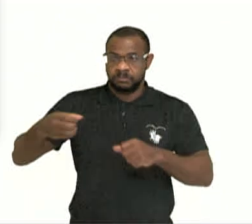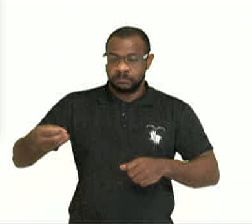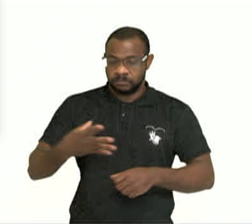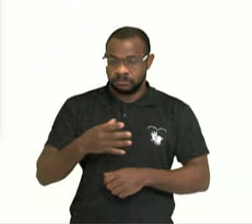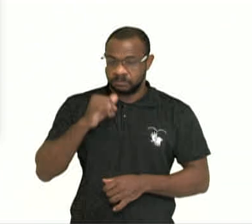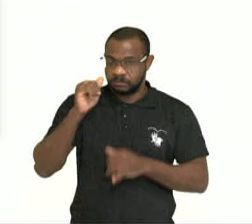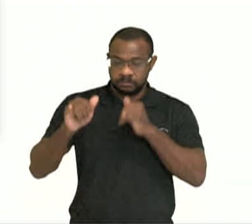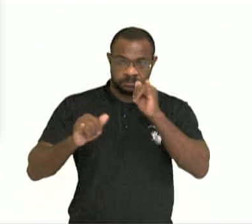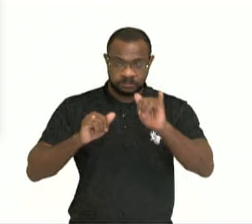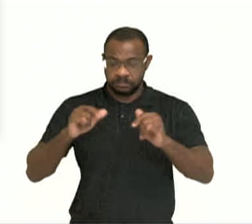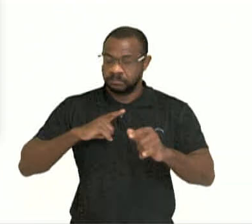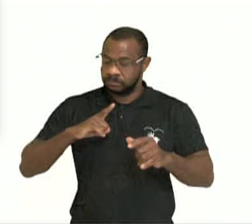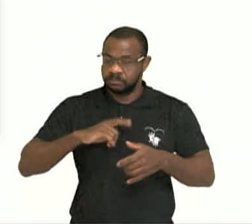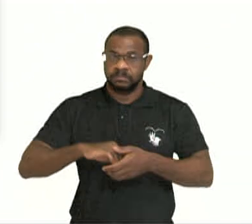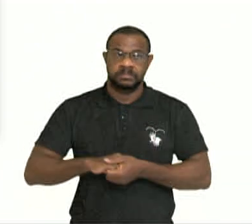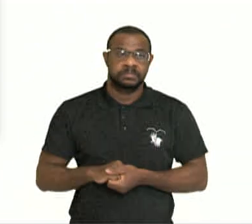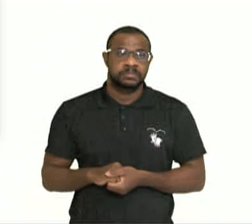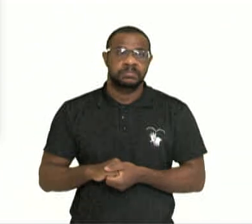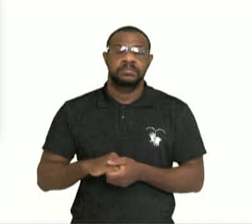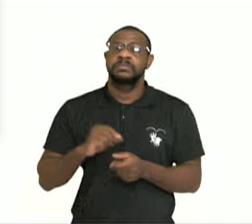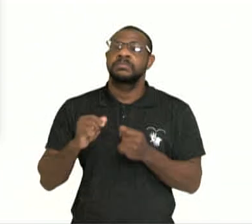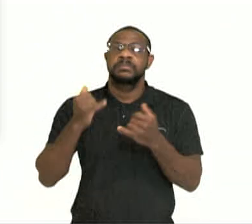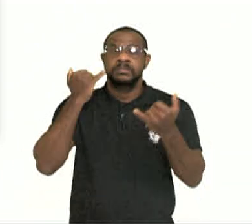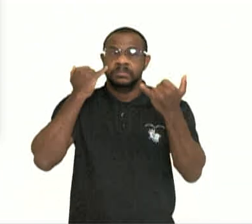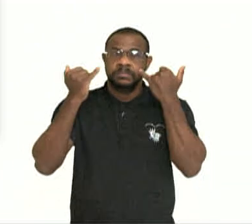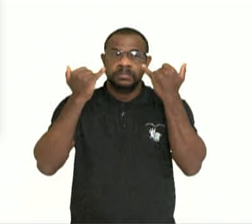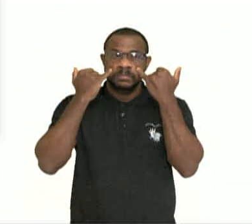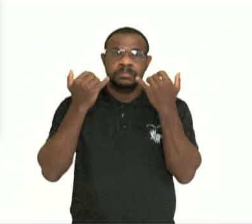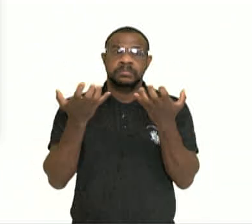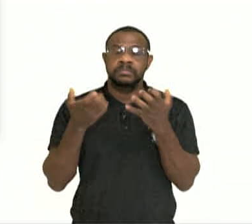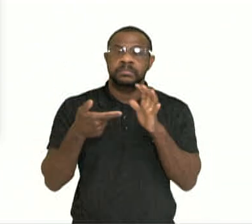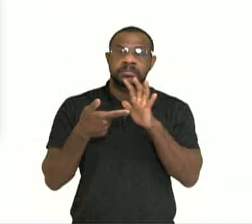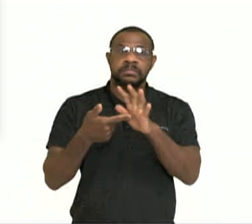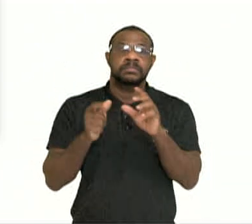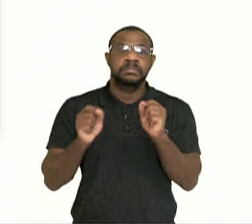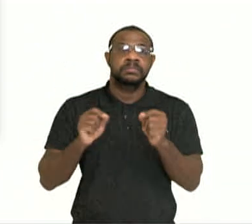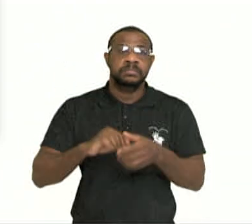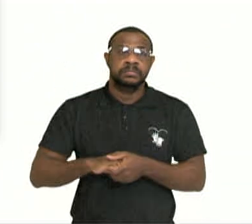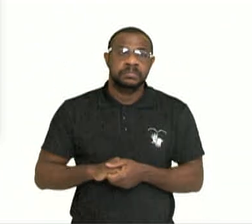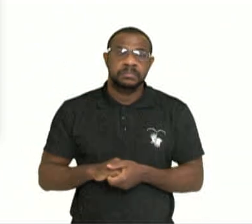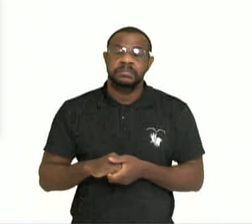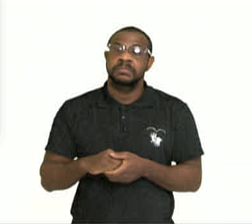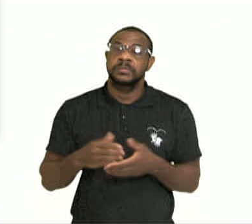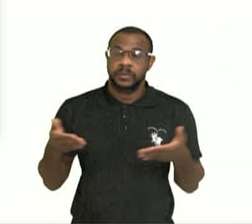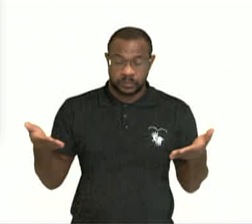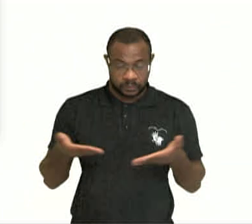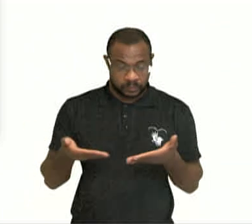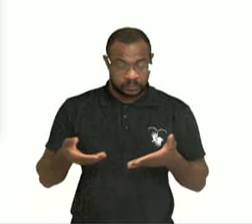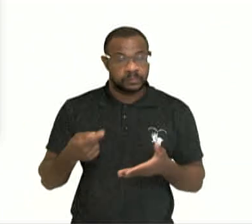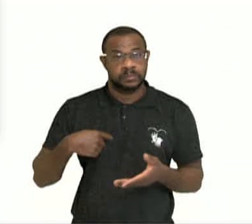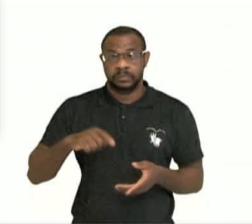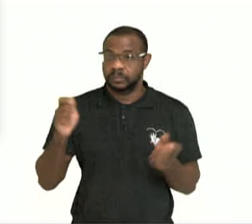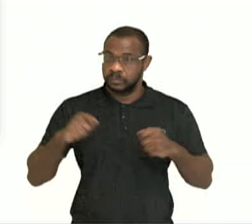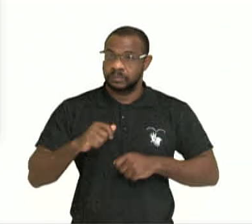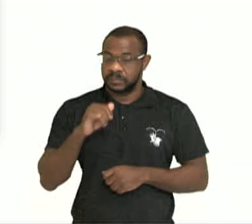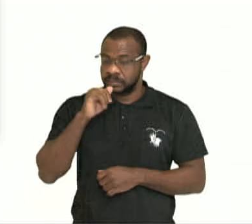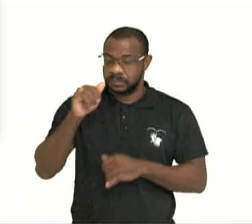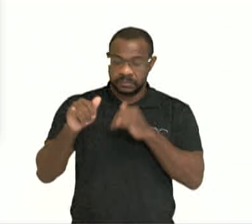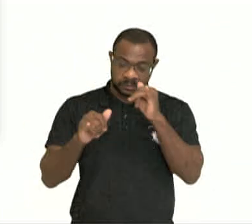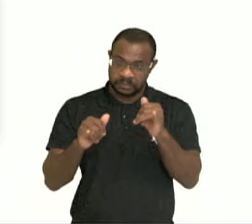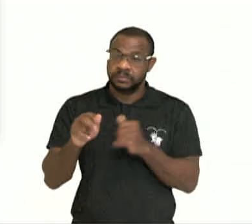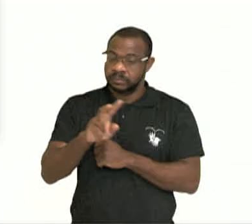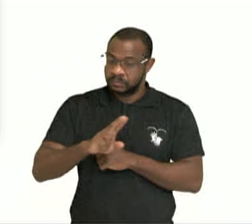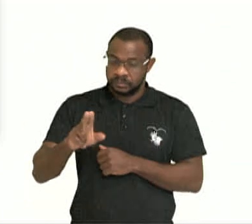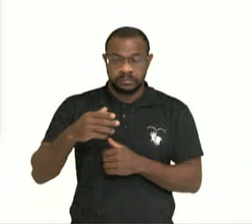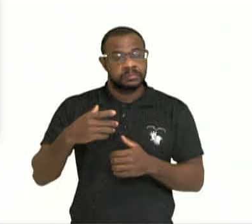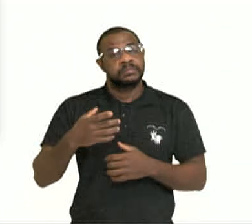a British Petroleum. O que essa informação quer trazer para você? Que atualmente nós podemos produzir a energia de várias